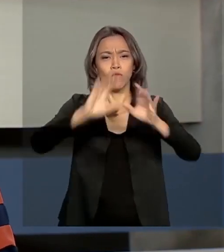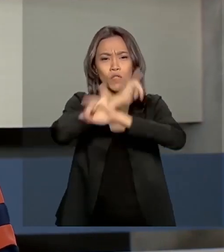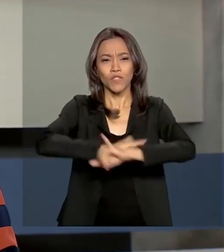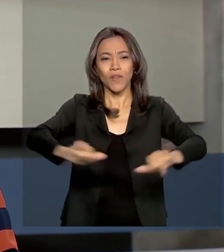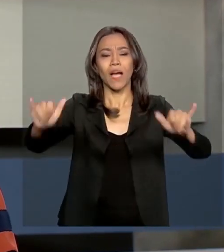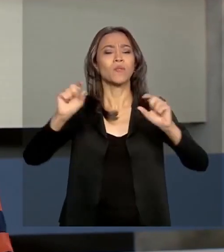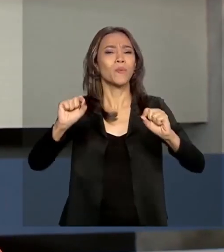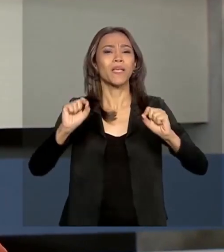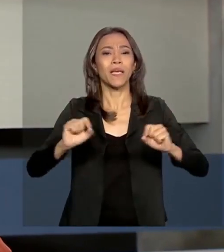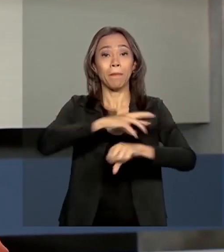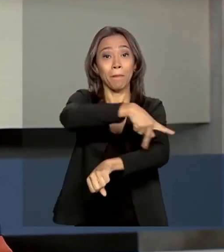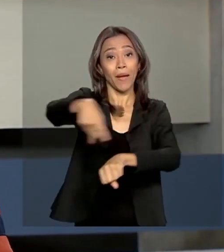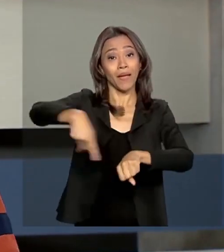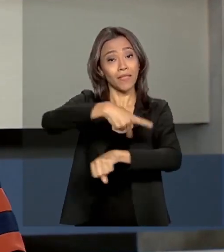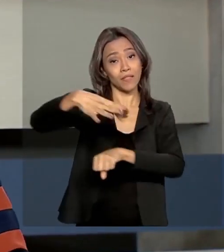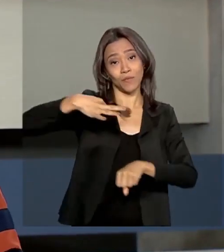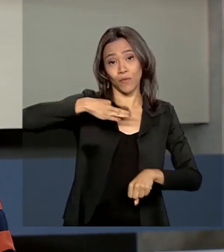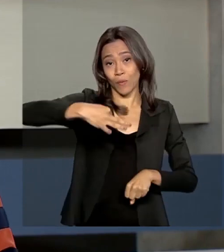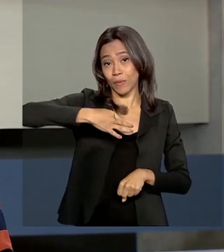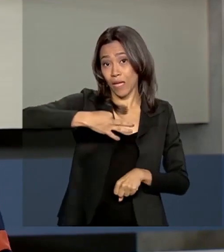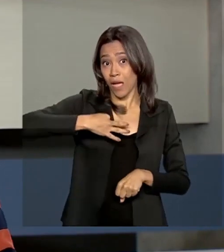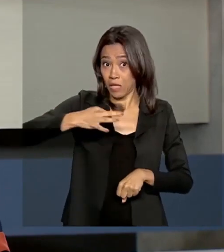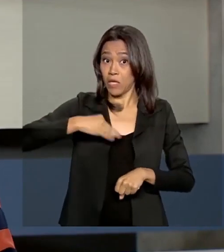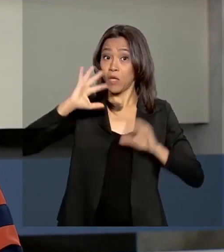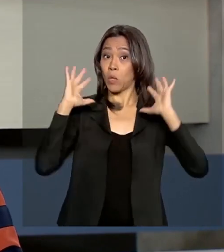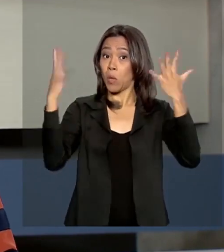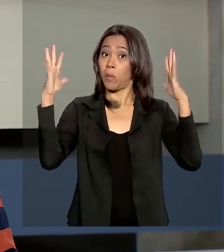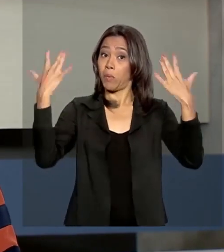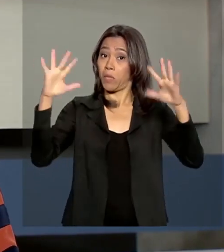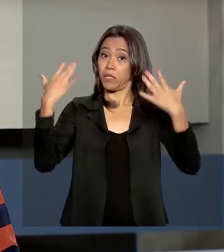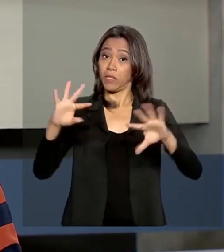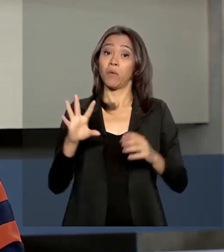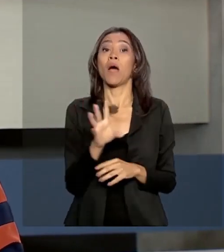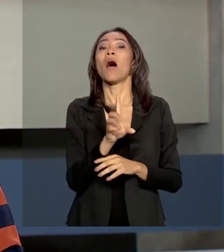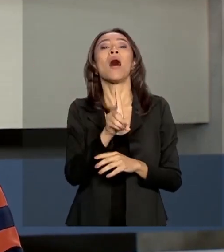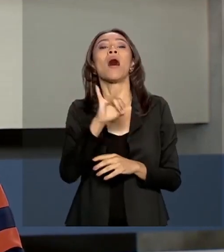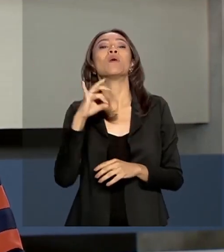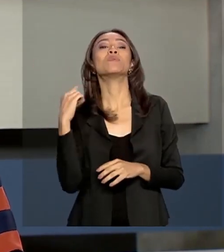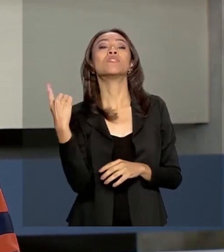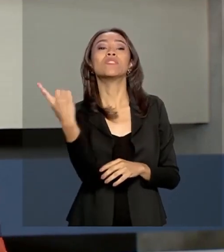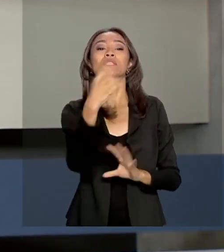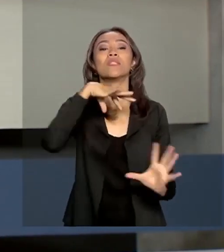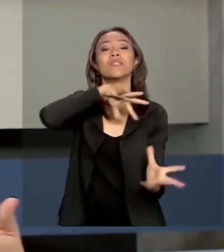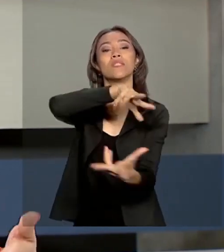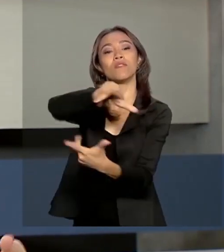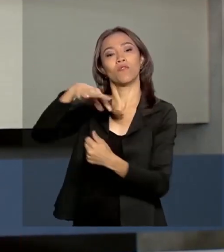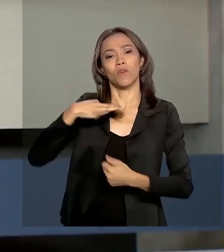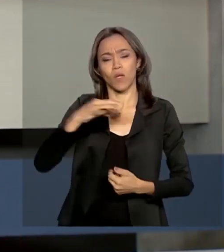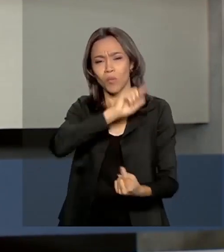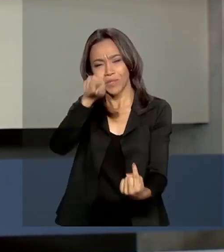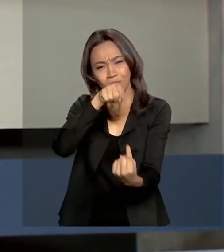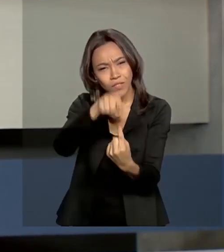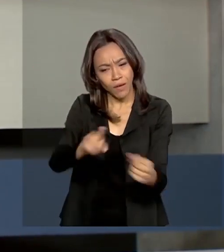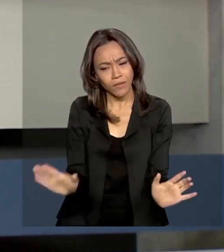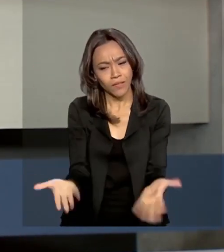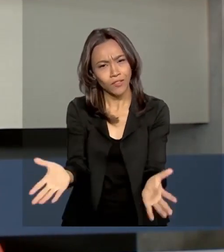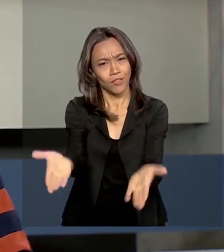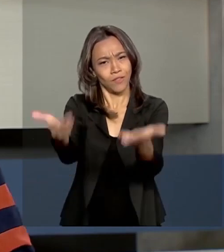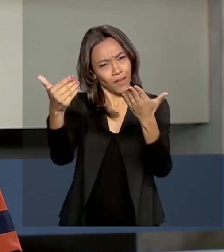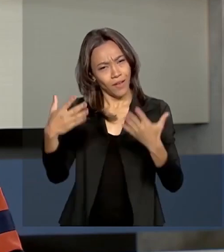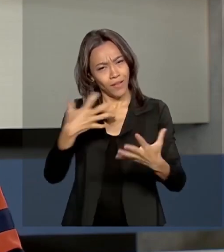Pátria Voluntária, em comemoração ao Dia Internacional do Voluntariado. A ideia é incentivar o trabalho voluntário e